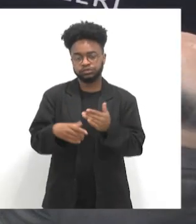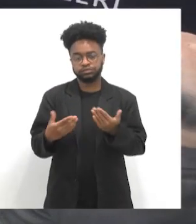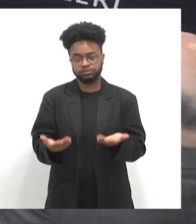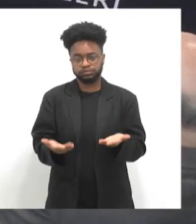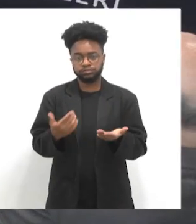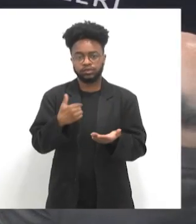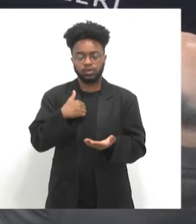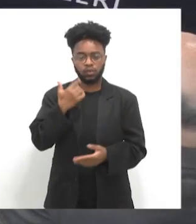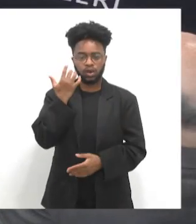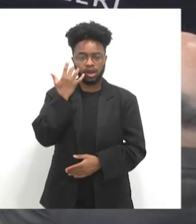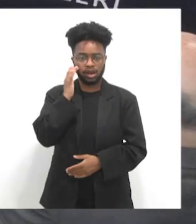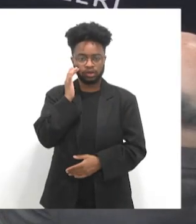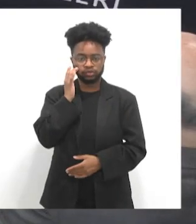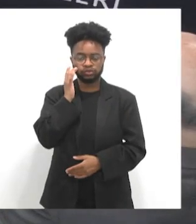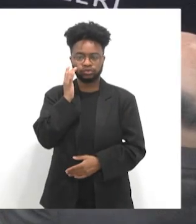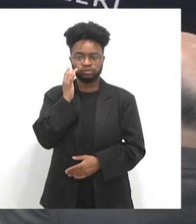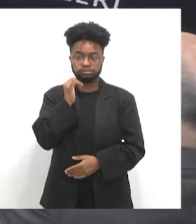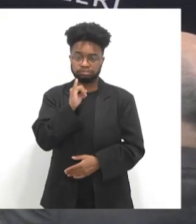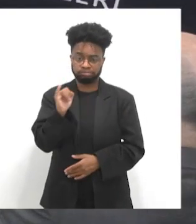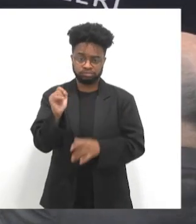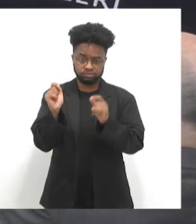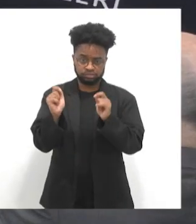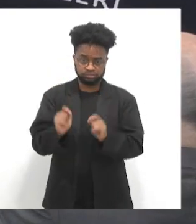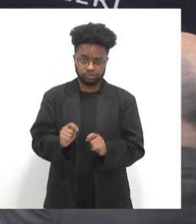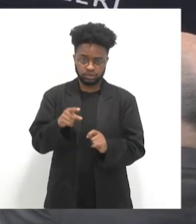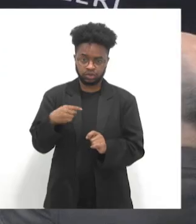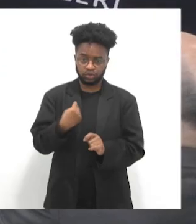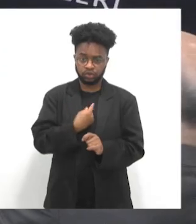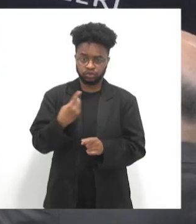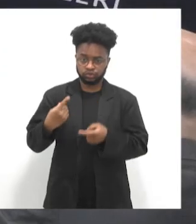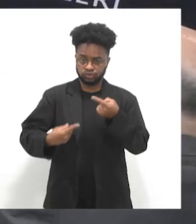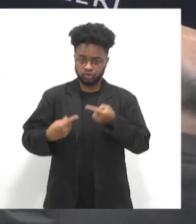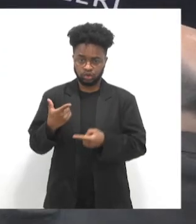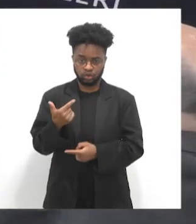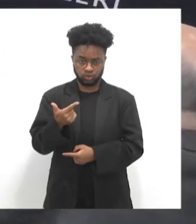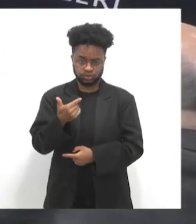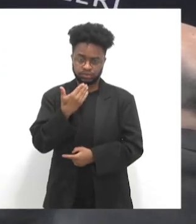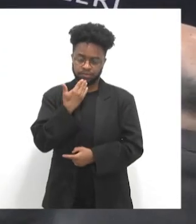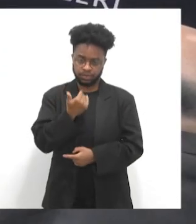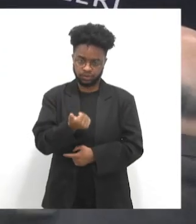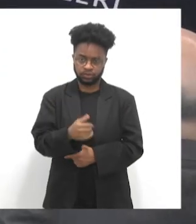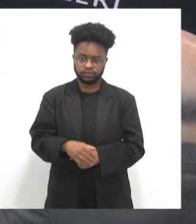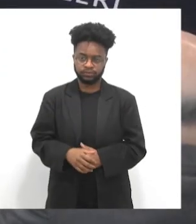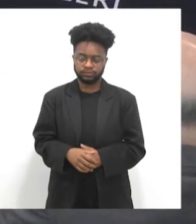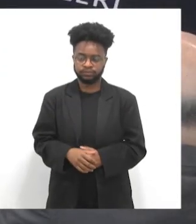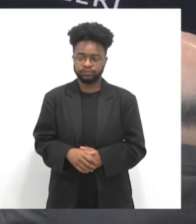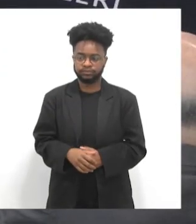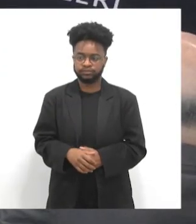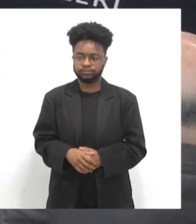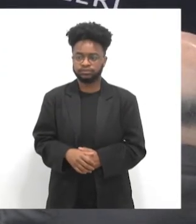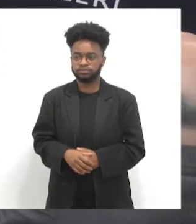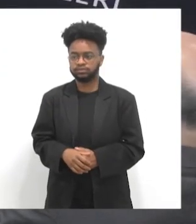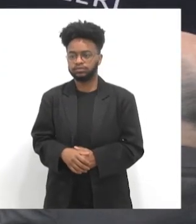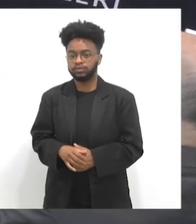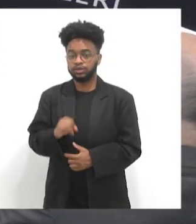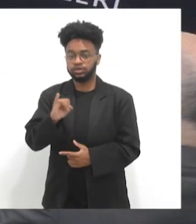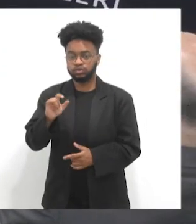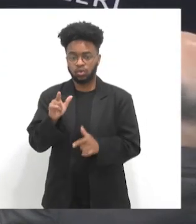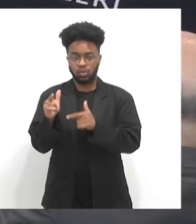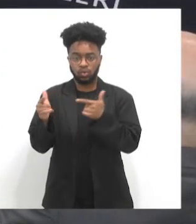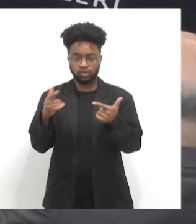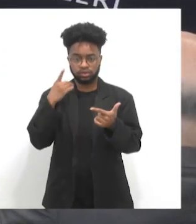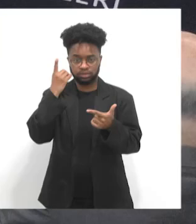que, se pudéssemos discutir os 12, melhor ainda. Sim, acho. Né? Se houver um pedido de algum outro